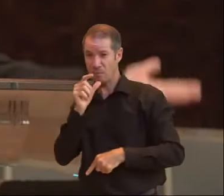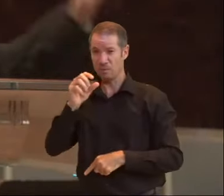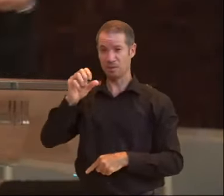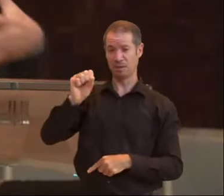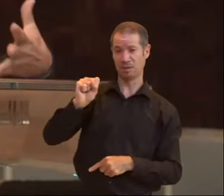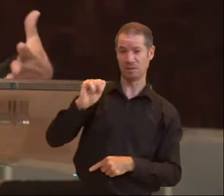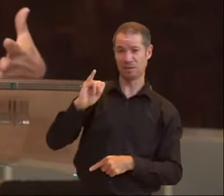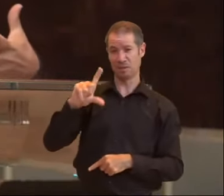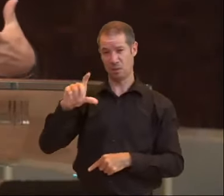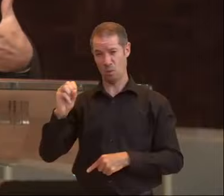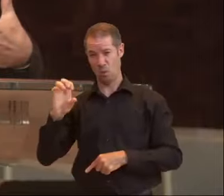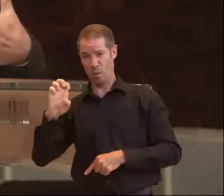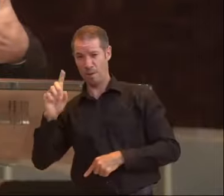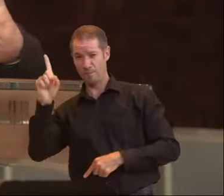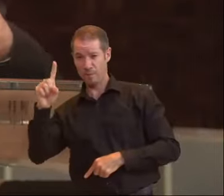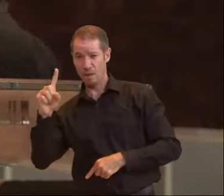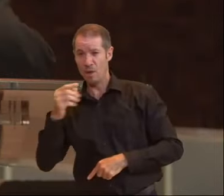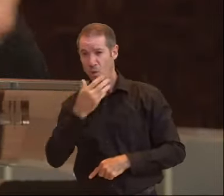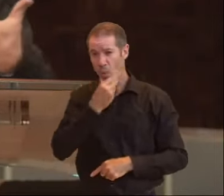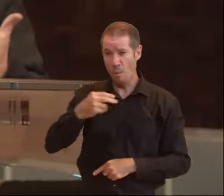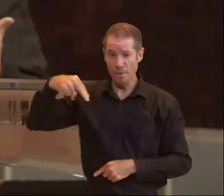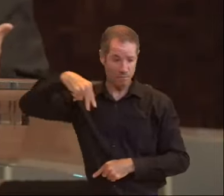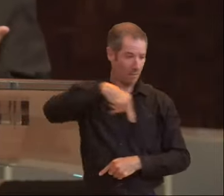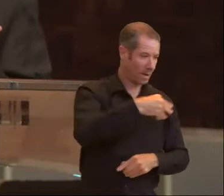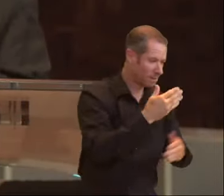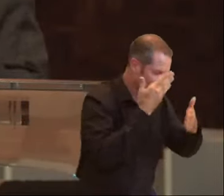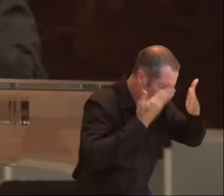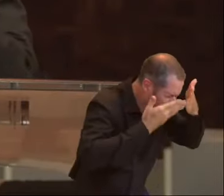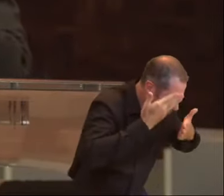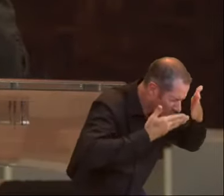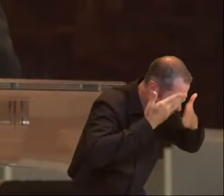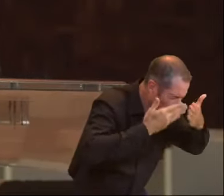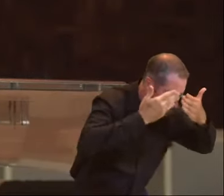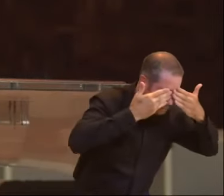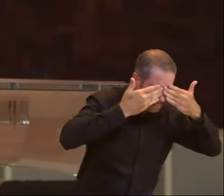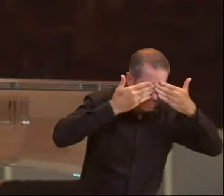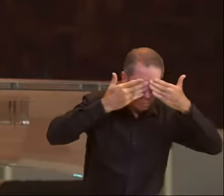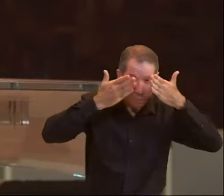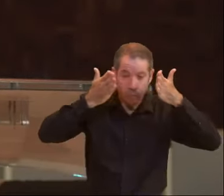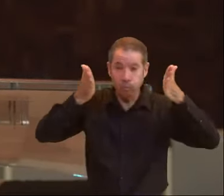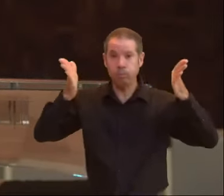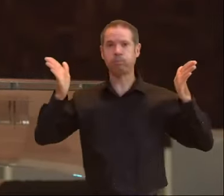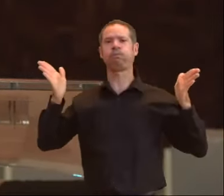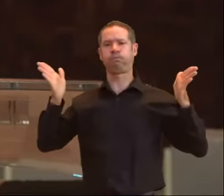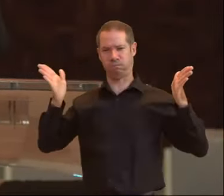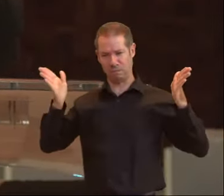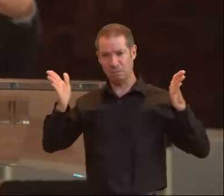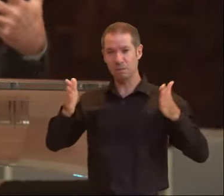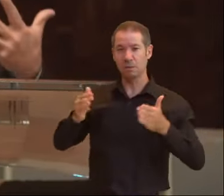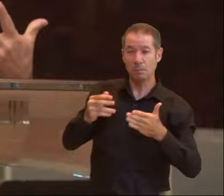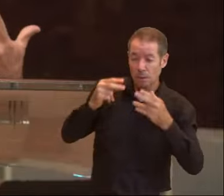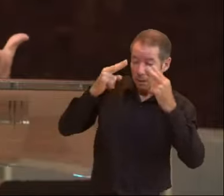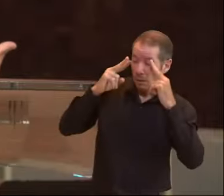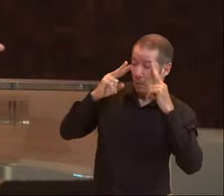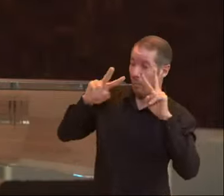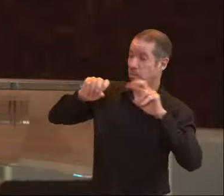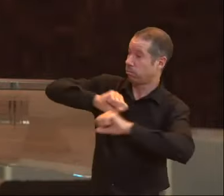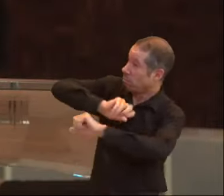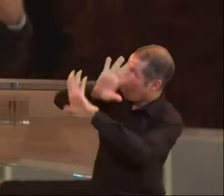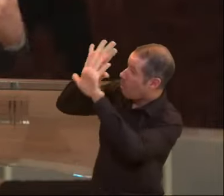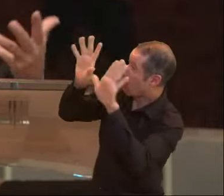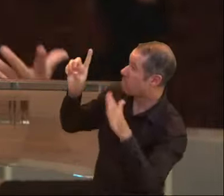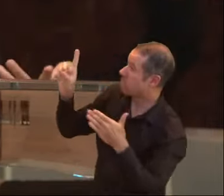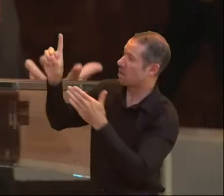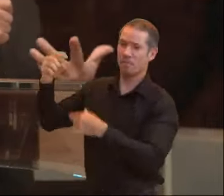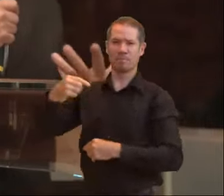E aquele homem lava os olhos ali, tira aquele lodo e já começa a enxergar, já começa a glorificar. Eu